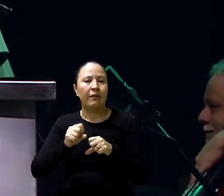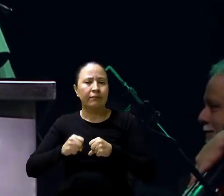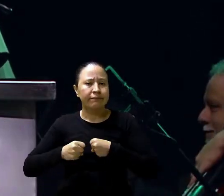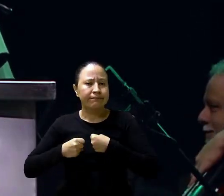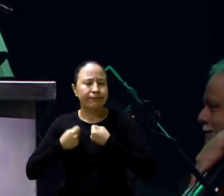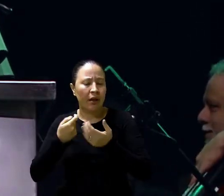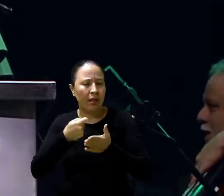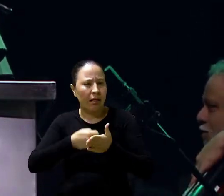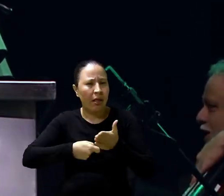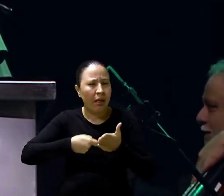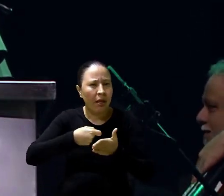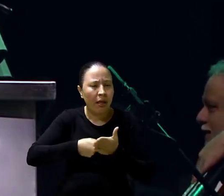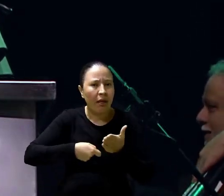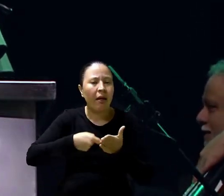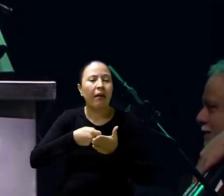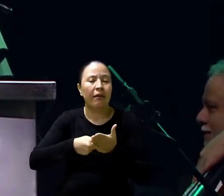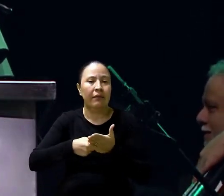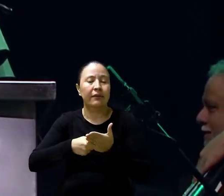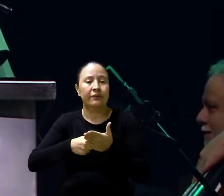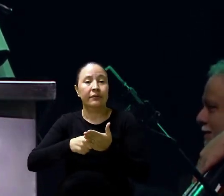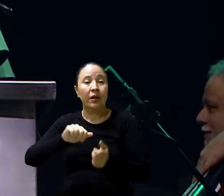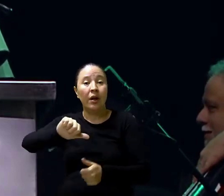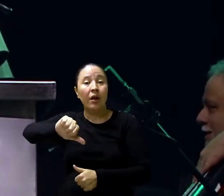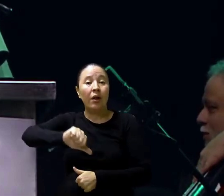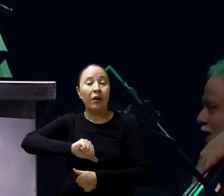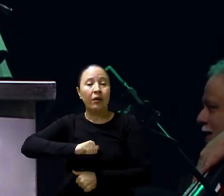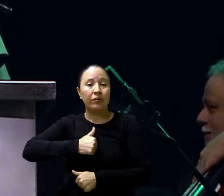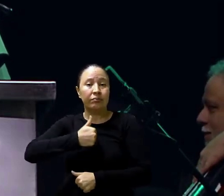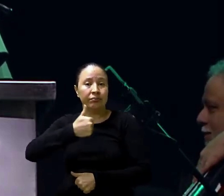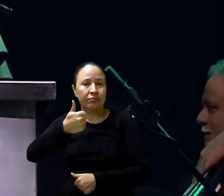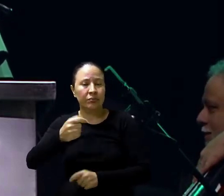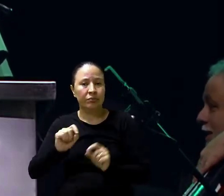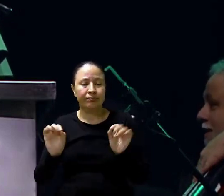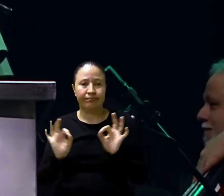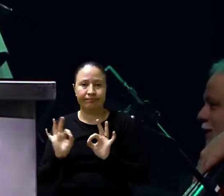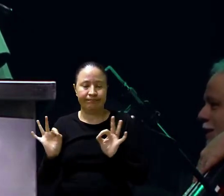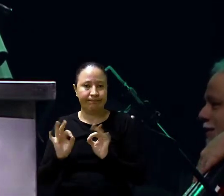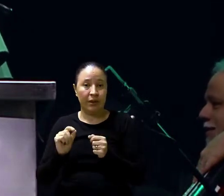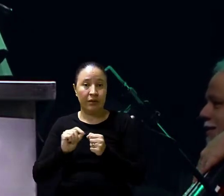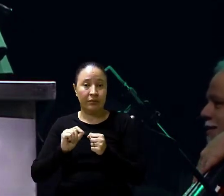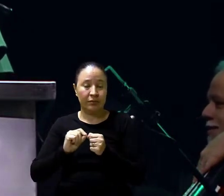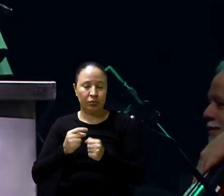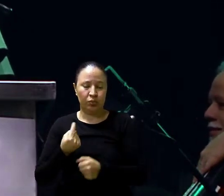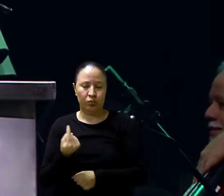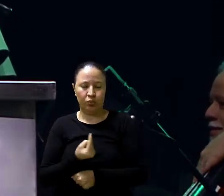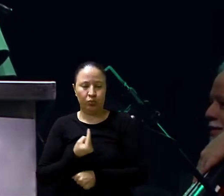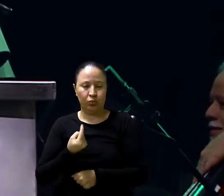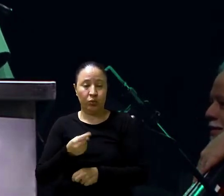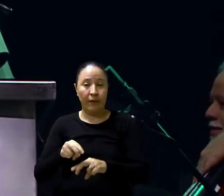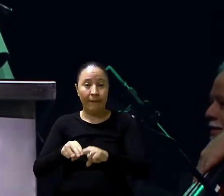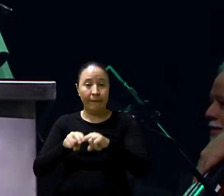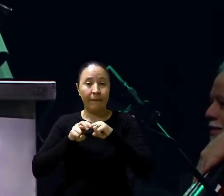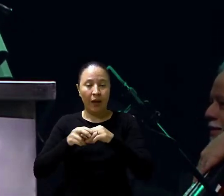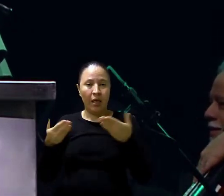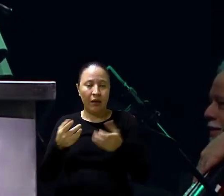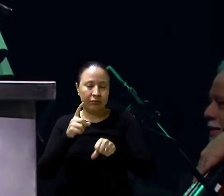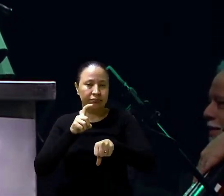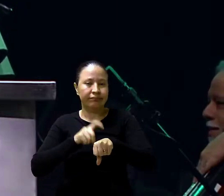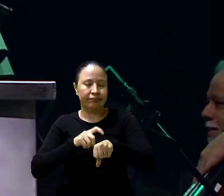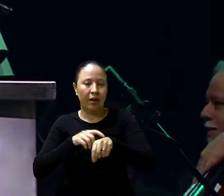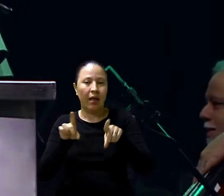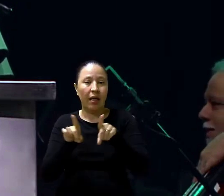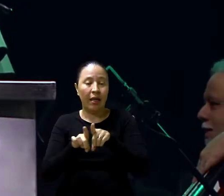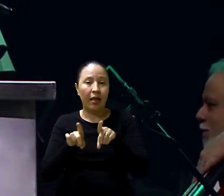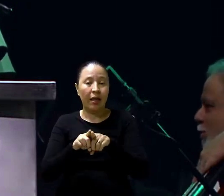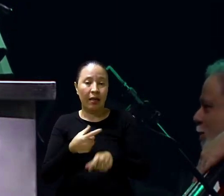esforço, dedicação e resiliência. No entanto, sabemos que não teríamos realizado isso sozinhos. Por isso, este momento também é